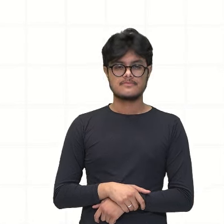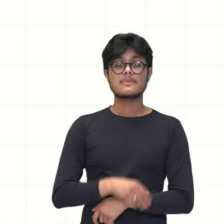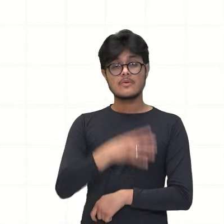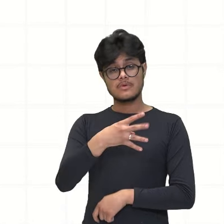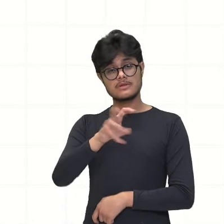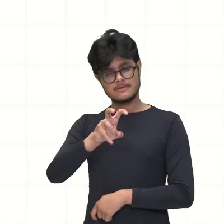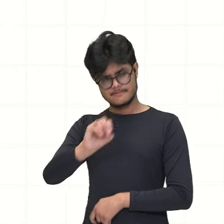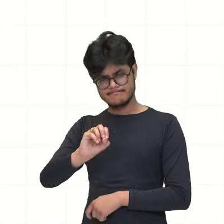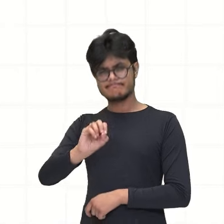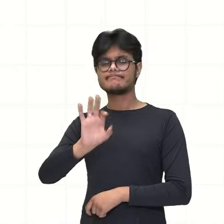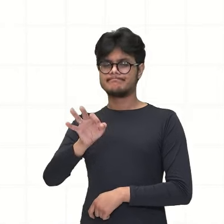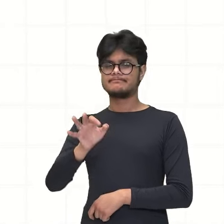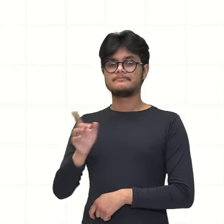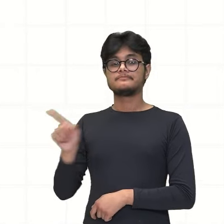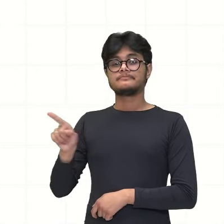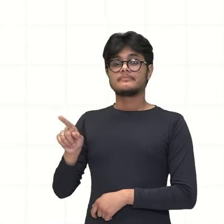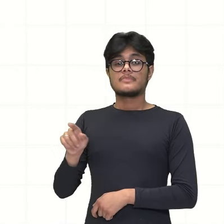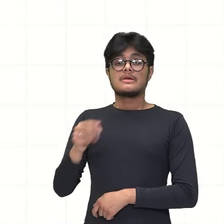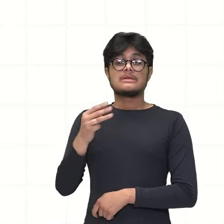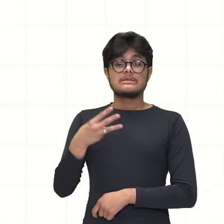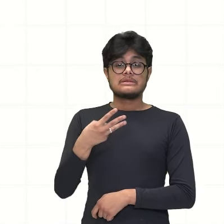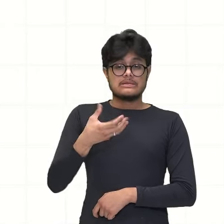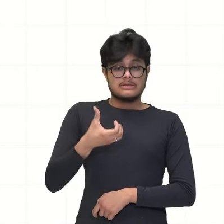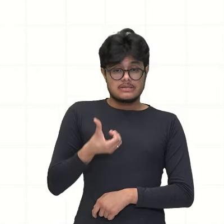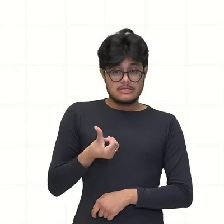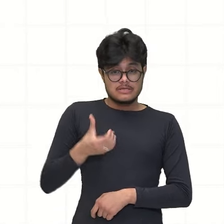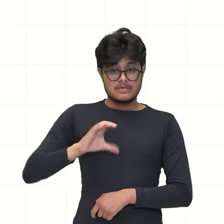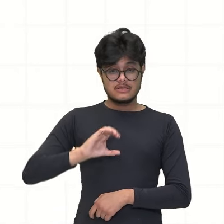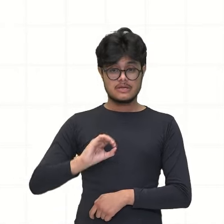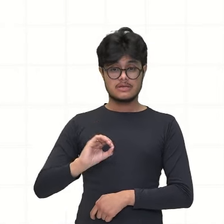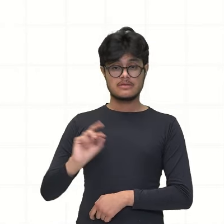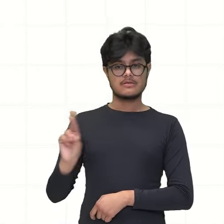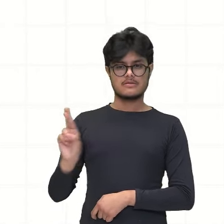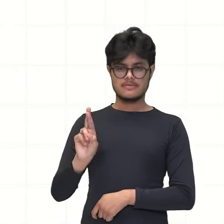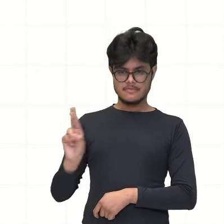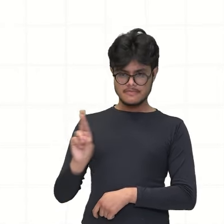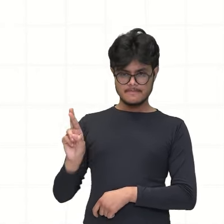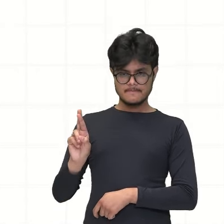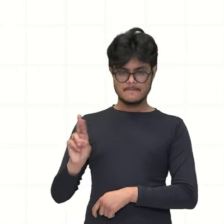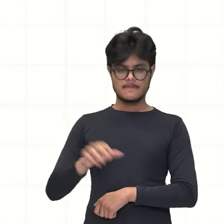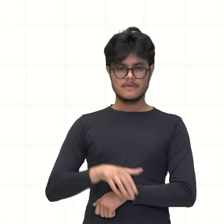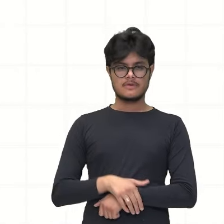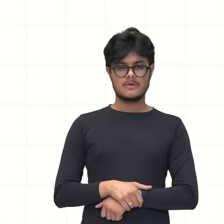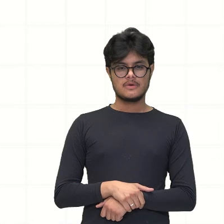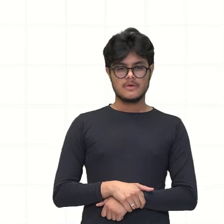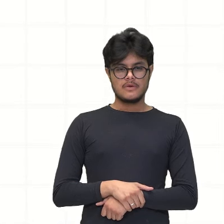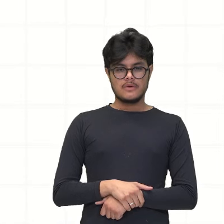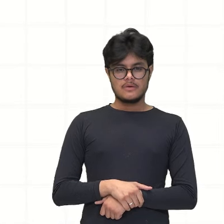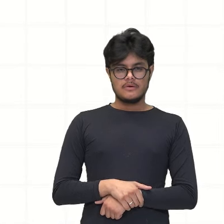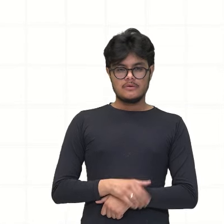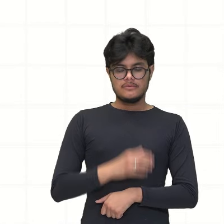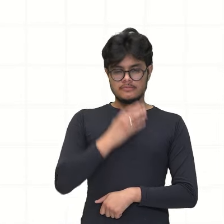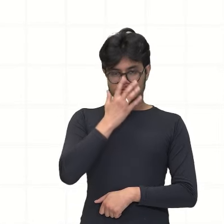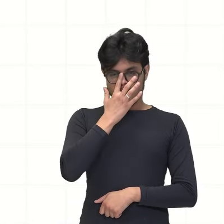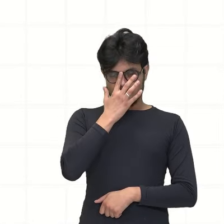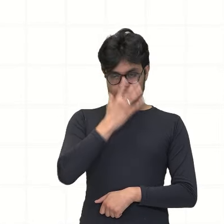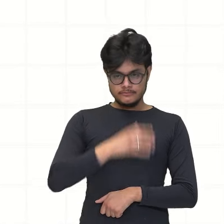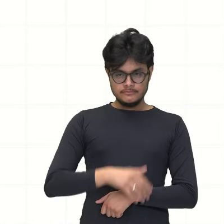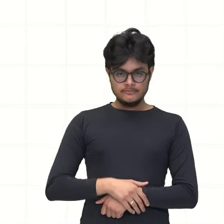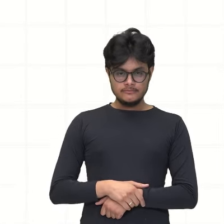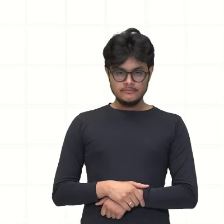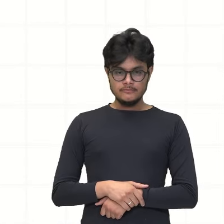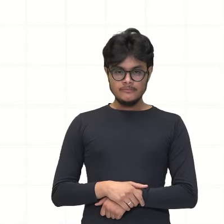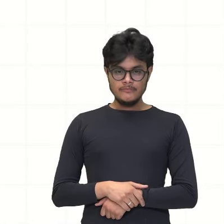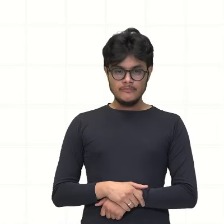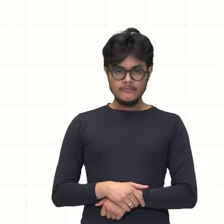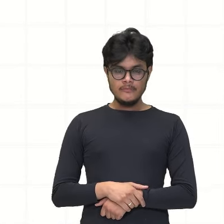450 menos 90, o valor final será de R$ R$360. Beleza?